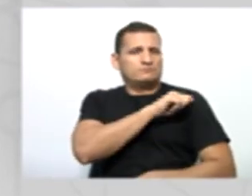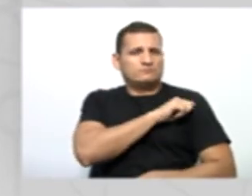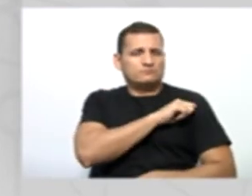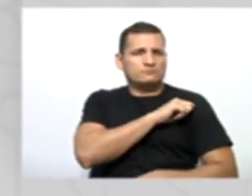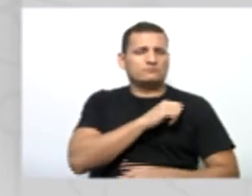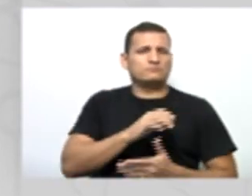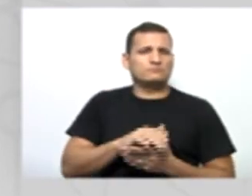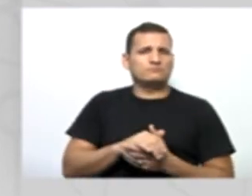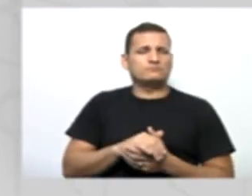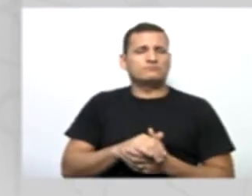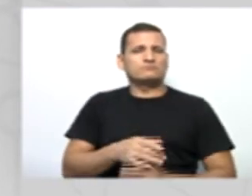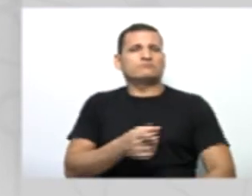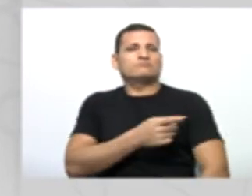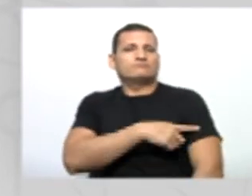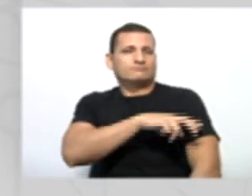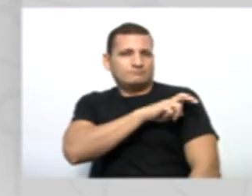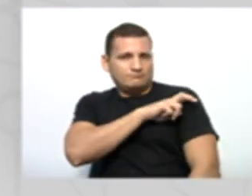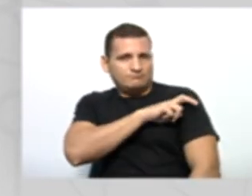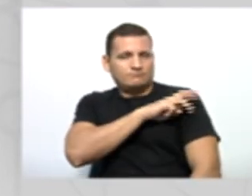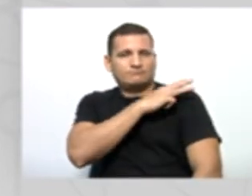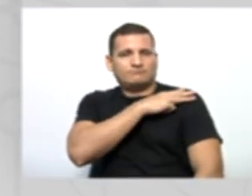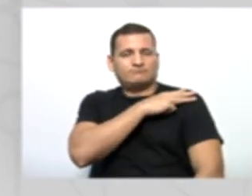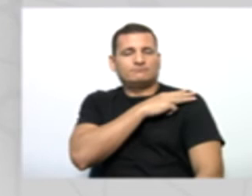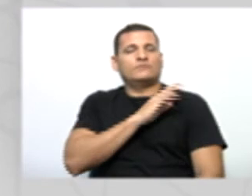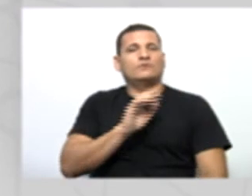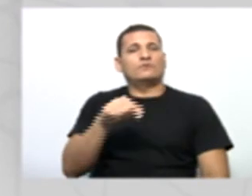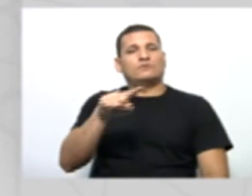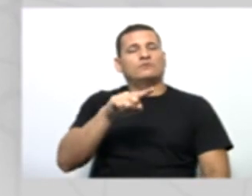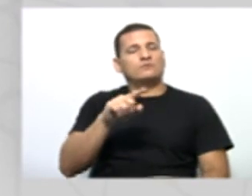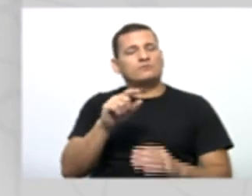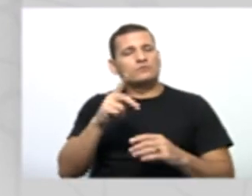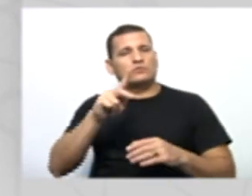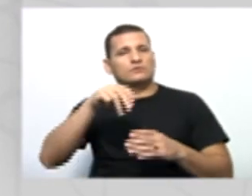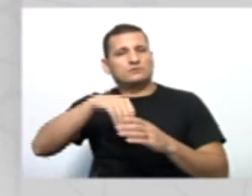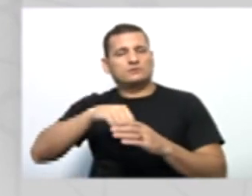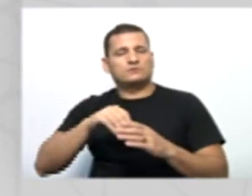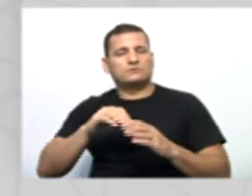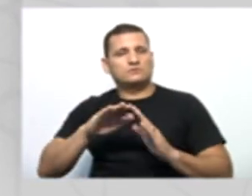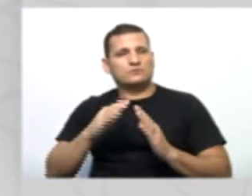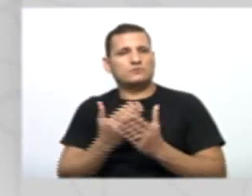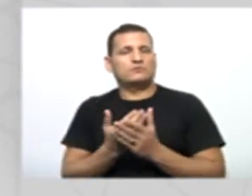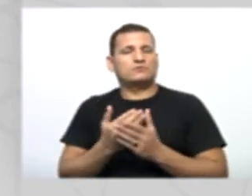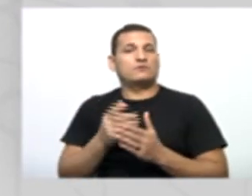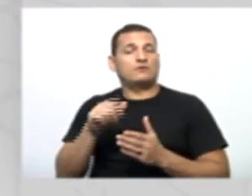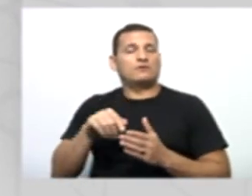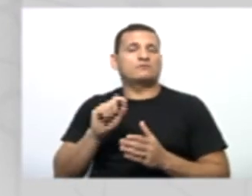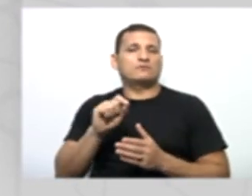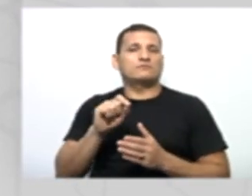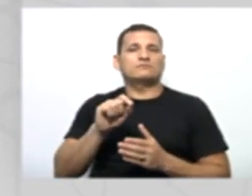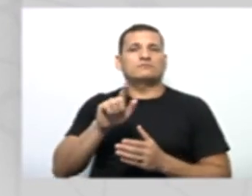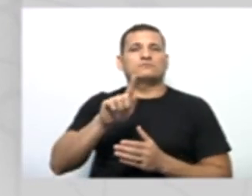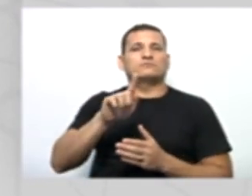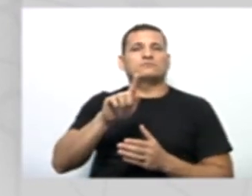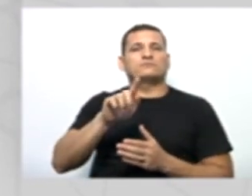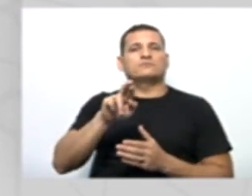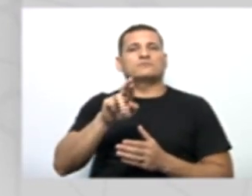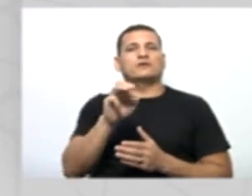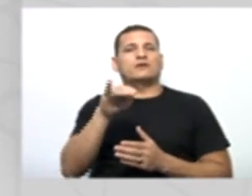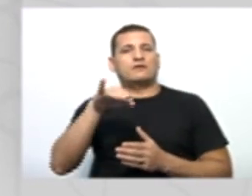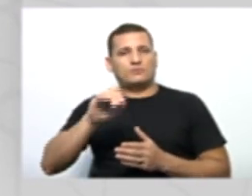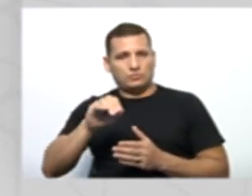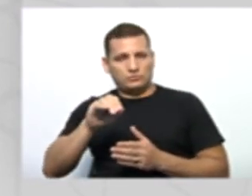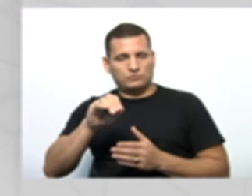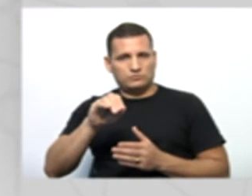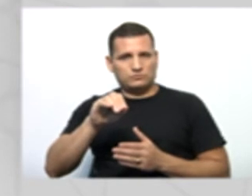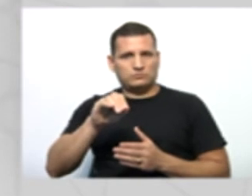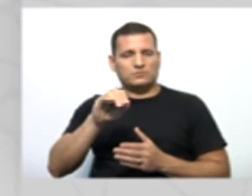ensino fundamental e médio, exercerem a sua cidadania na escola é dentro dos grêmios estudantis, professor Wesley. Né, o grêmio estudantil